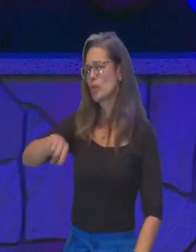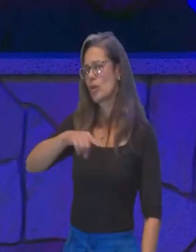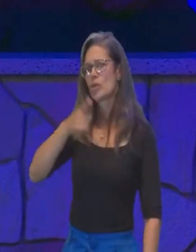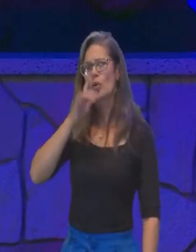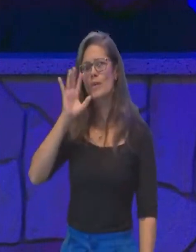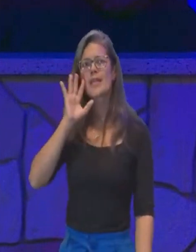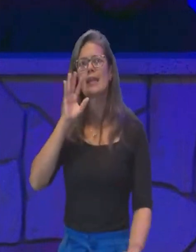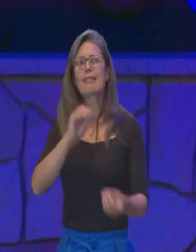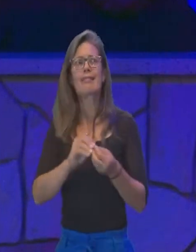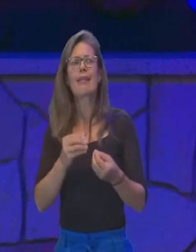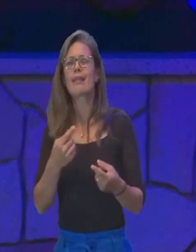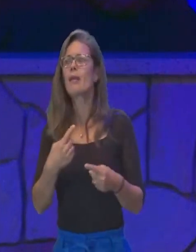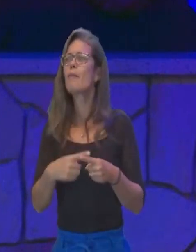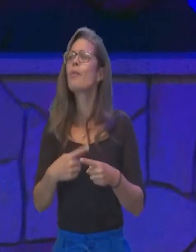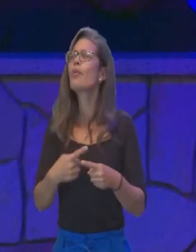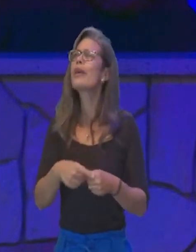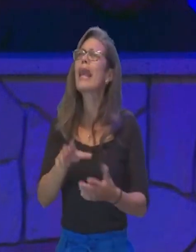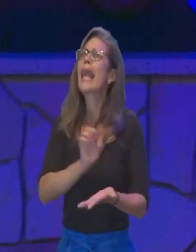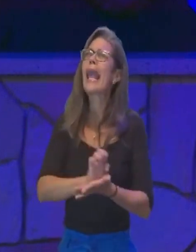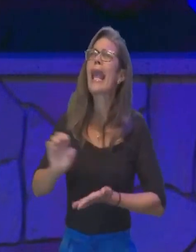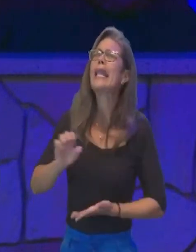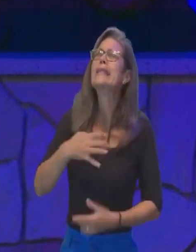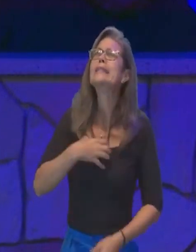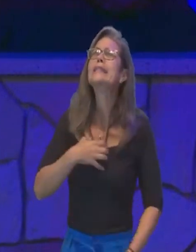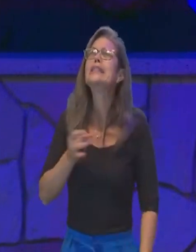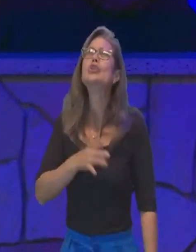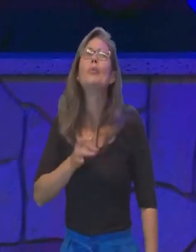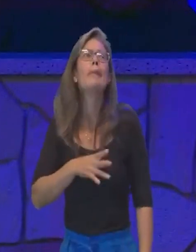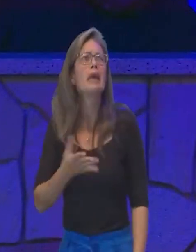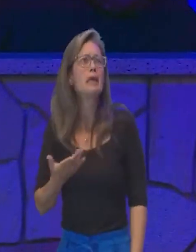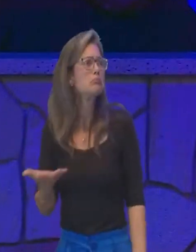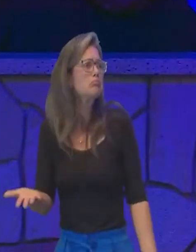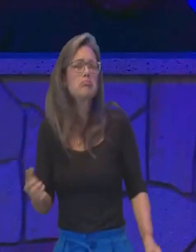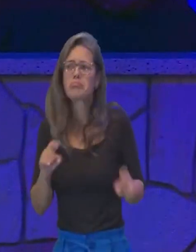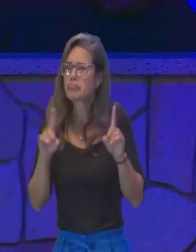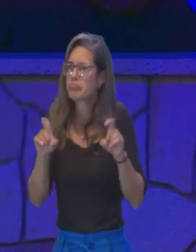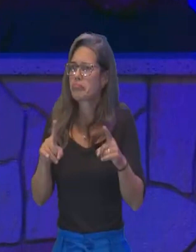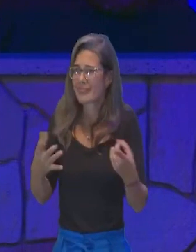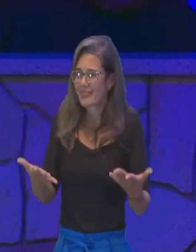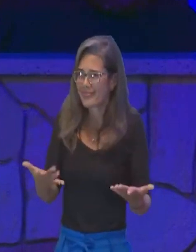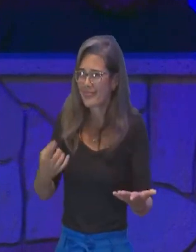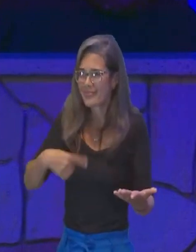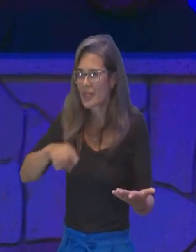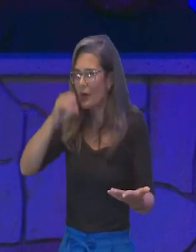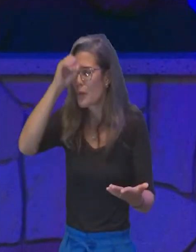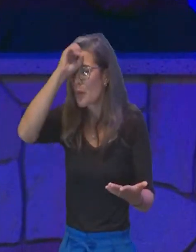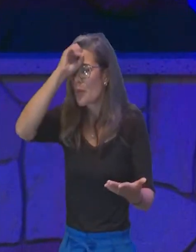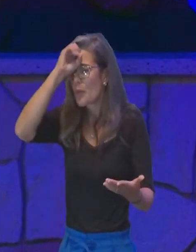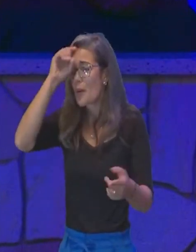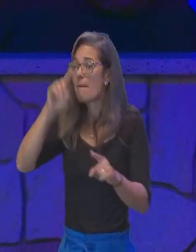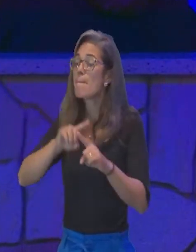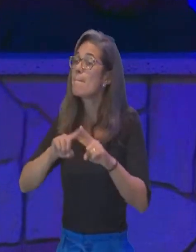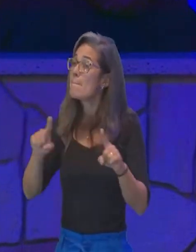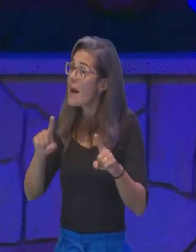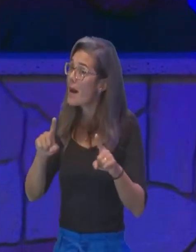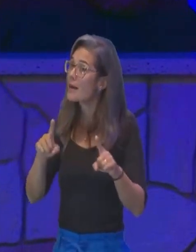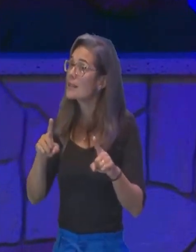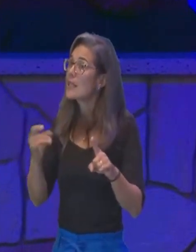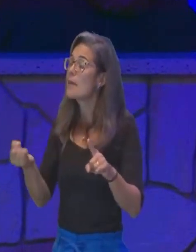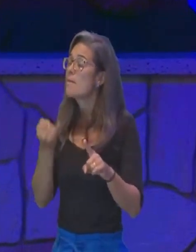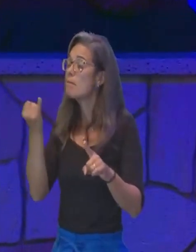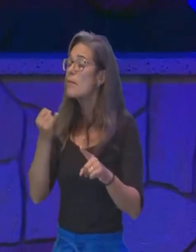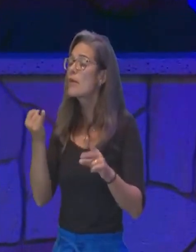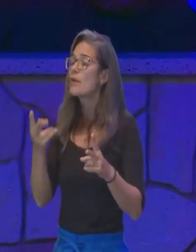compreendem o porquê de Elias ter se amedrontado. Eu entendo, ele tem toda a razão, mas é impressionante percebermos aqui